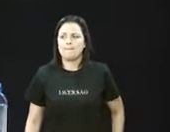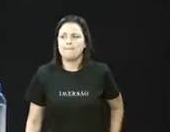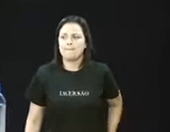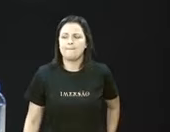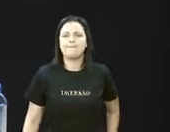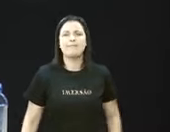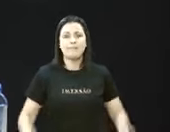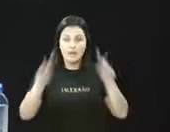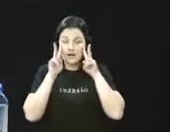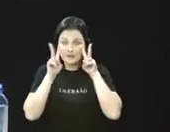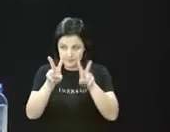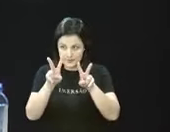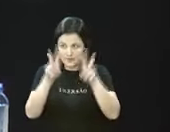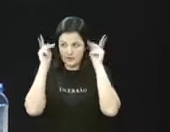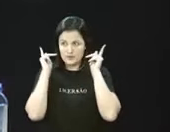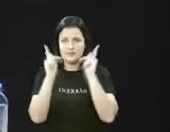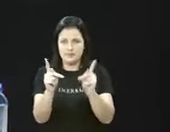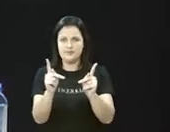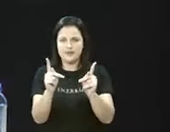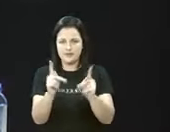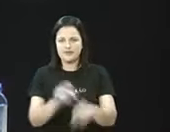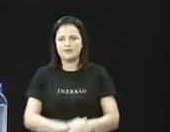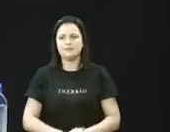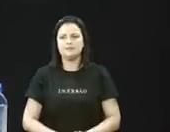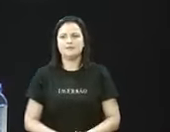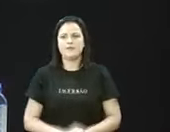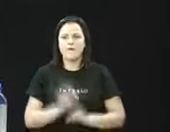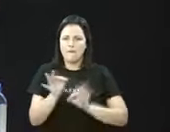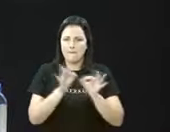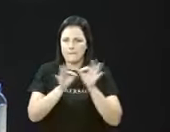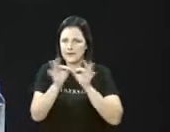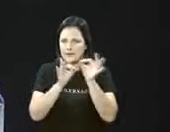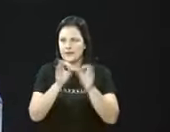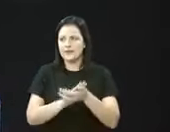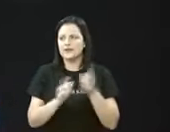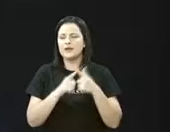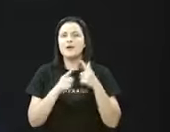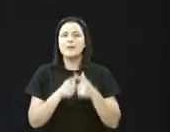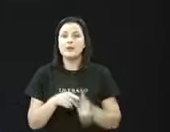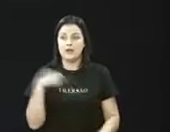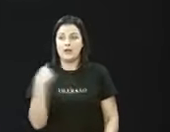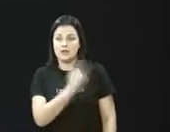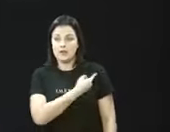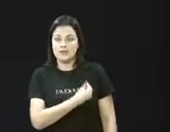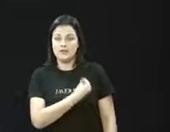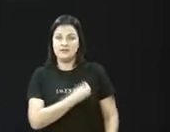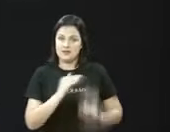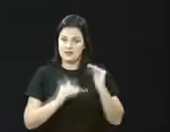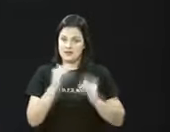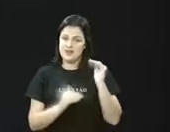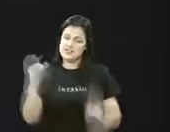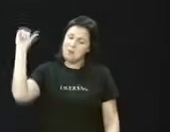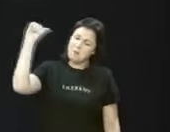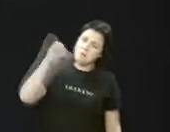A visão do profeta foi aguçada, porque nos piores momentos da nossa vida são os